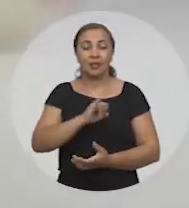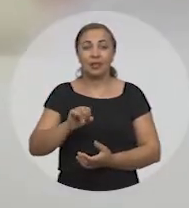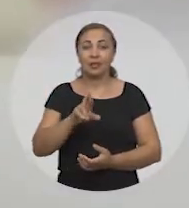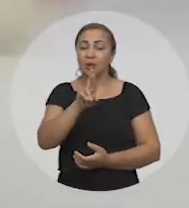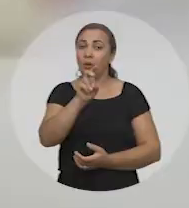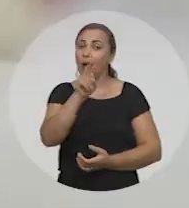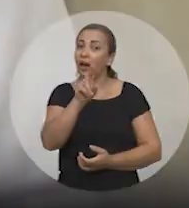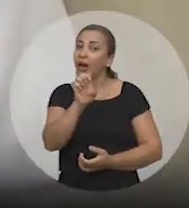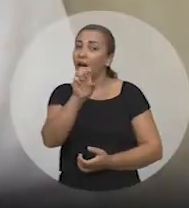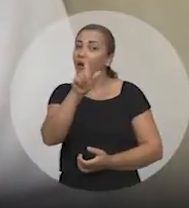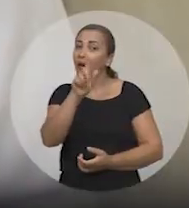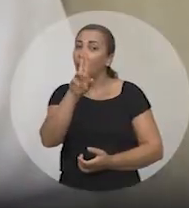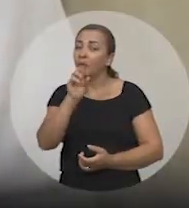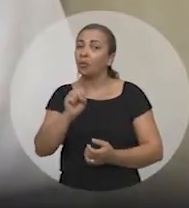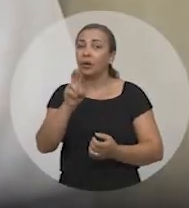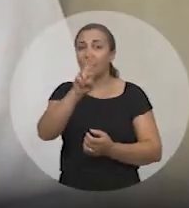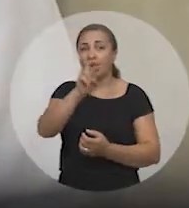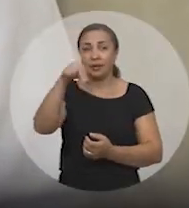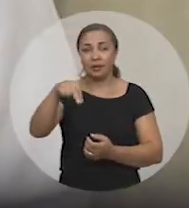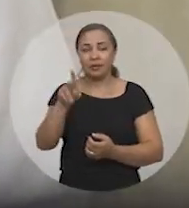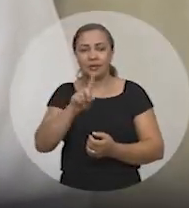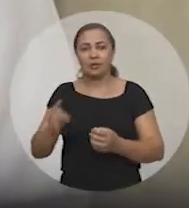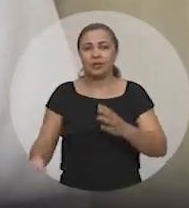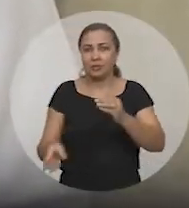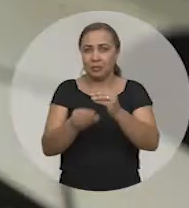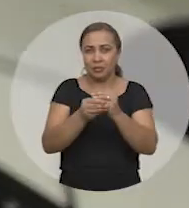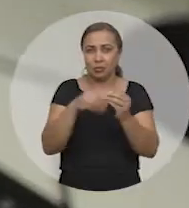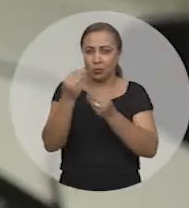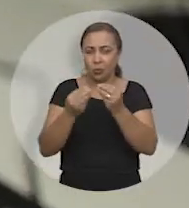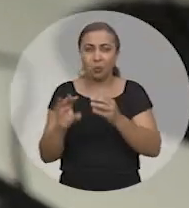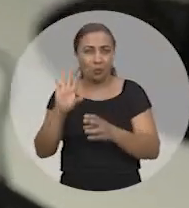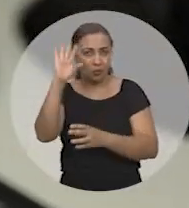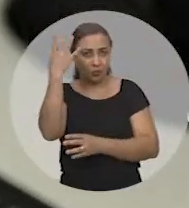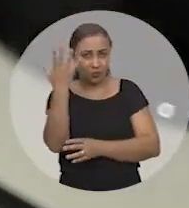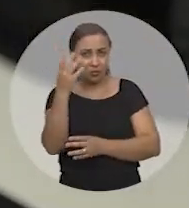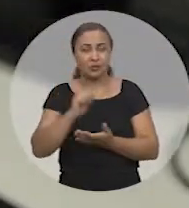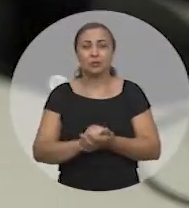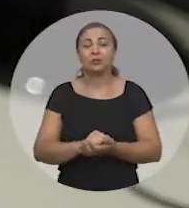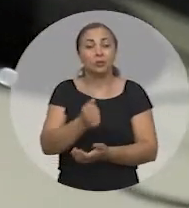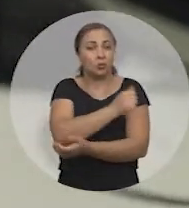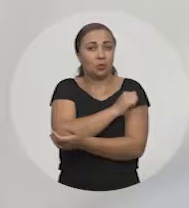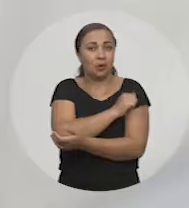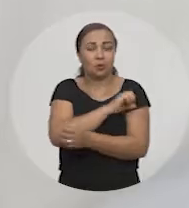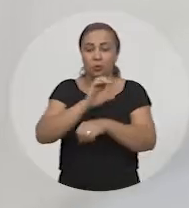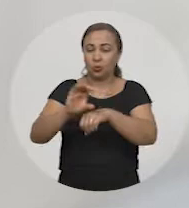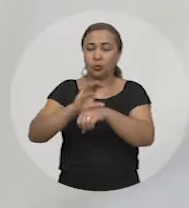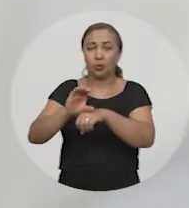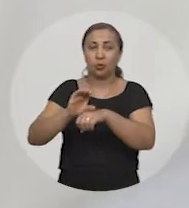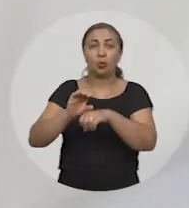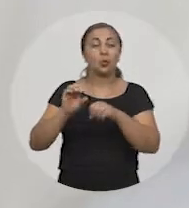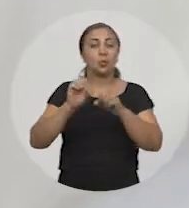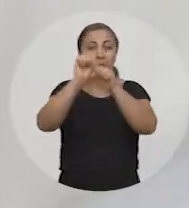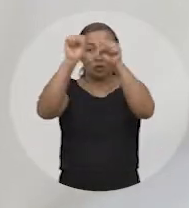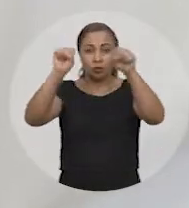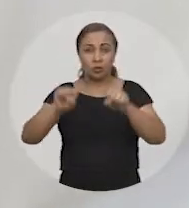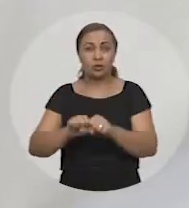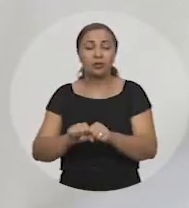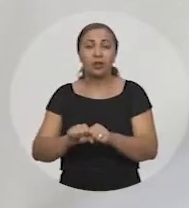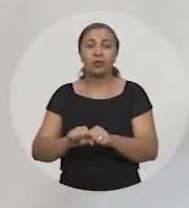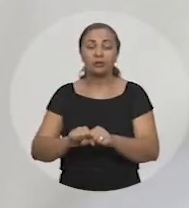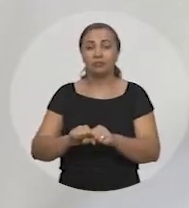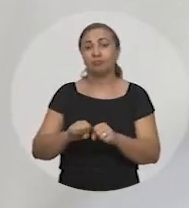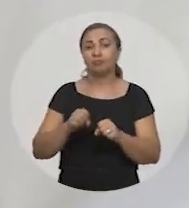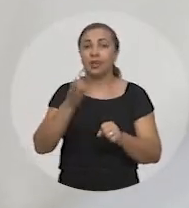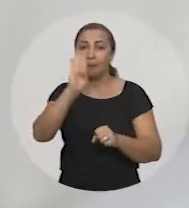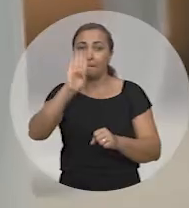o segredo RN não tivesse sido implantado da forma que foi encontrada né que alunos do curso de engenharia biomédica